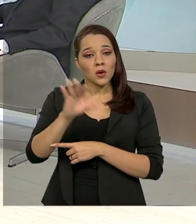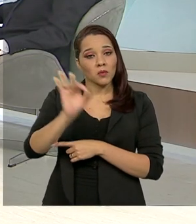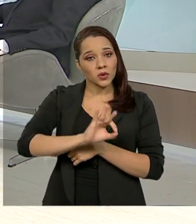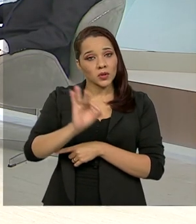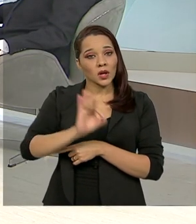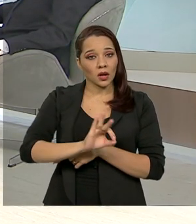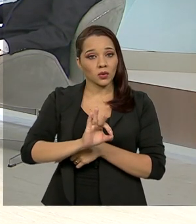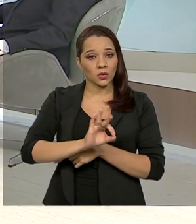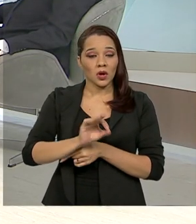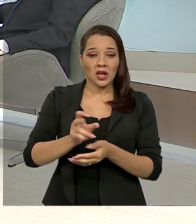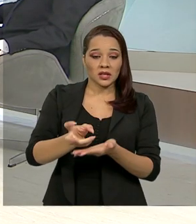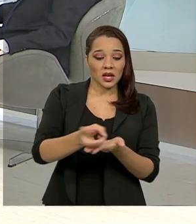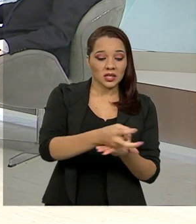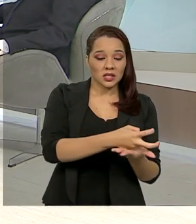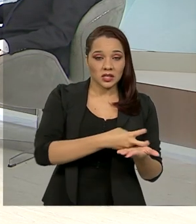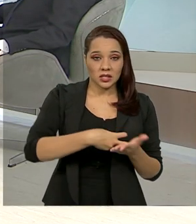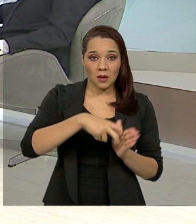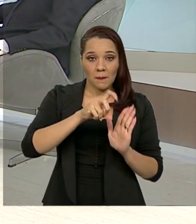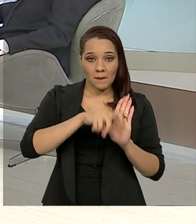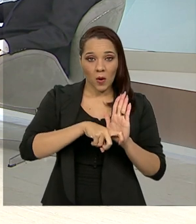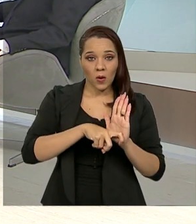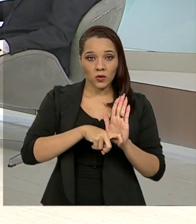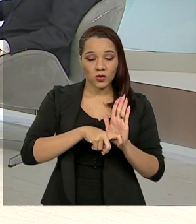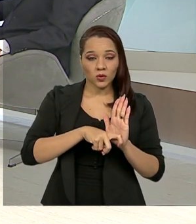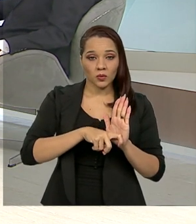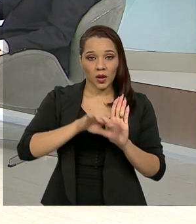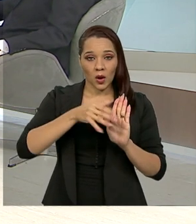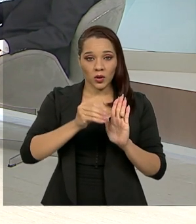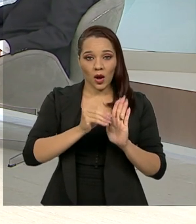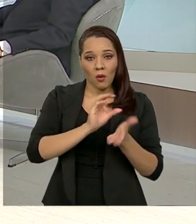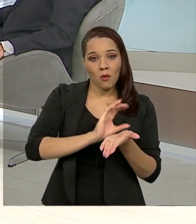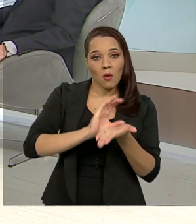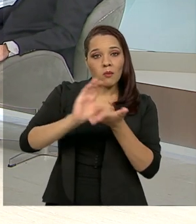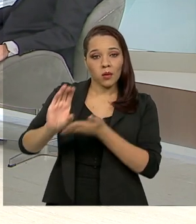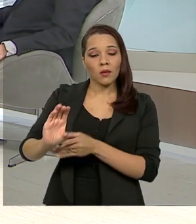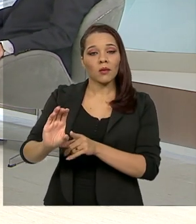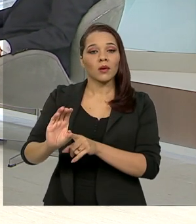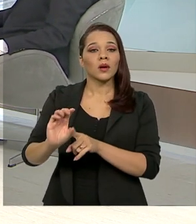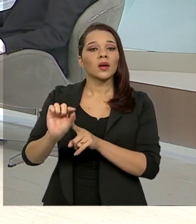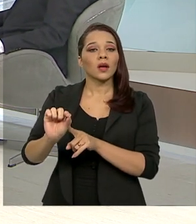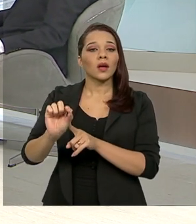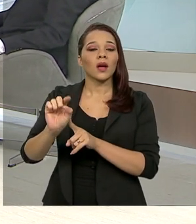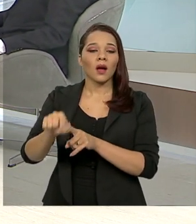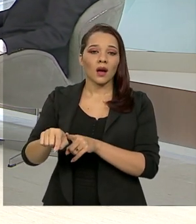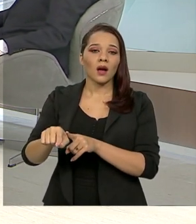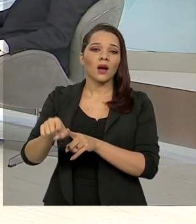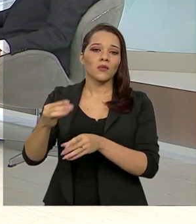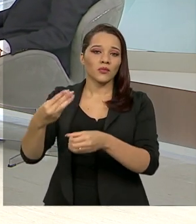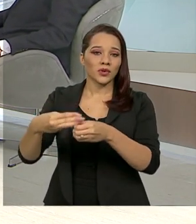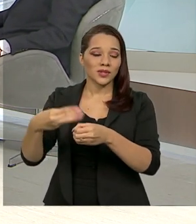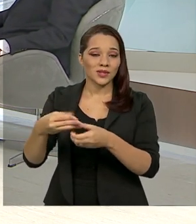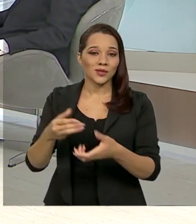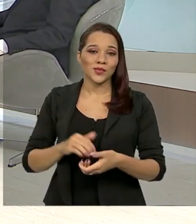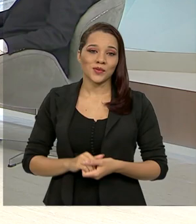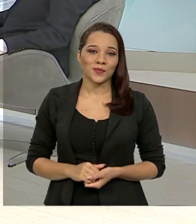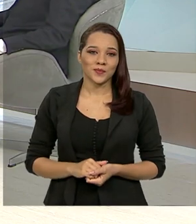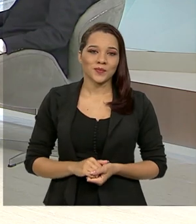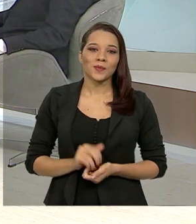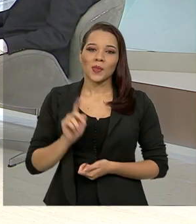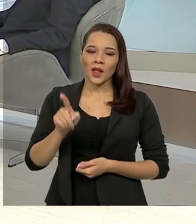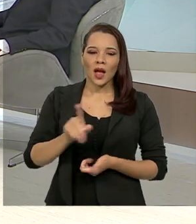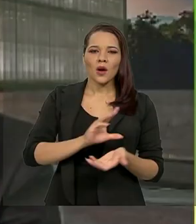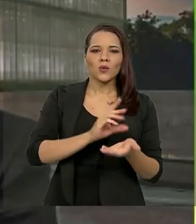24,5% deste imposto arrecadado pela União pertencem aos municípios, que são